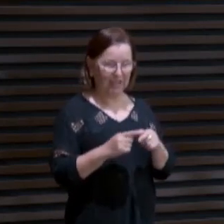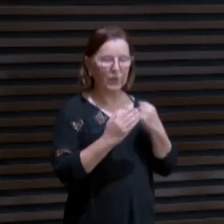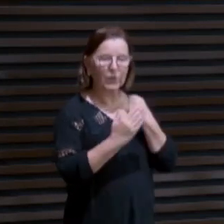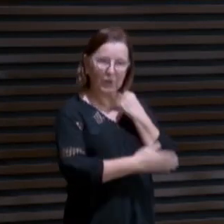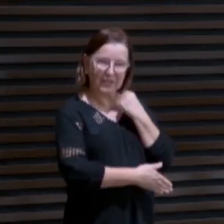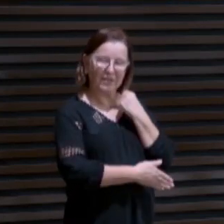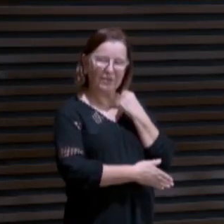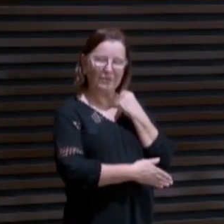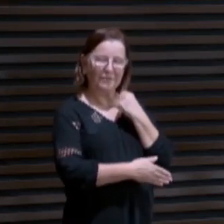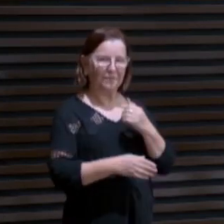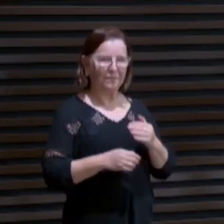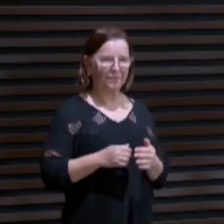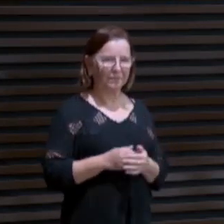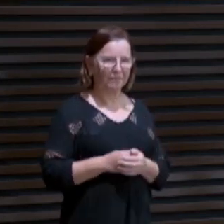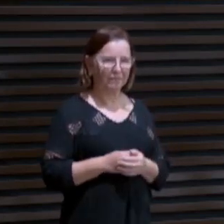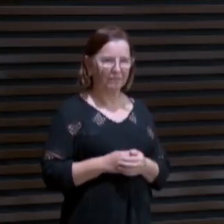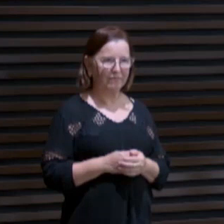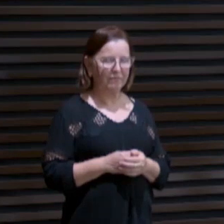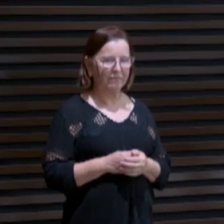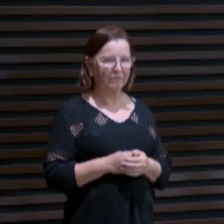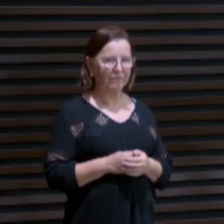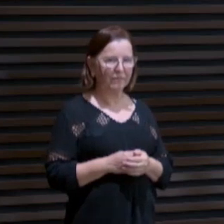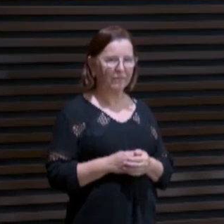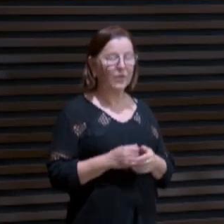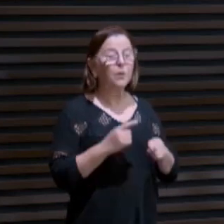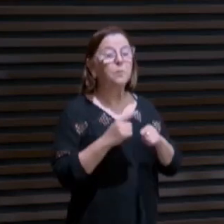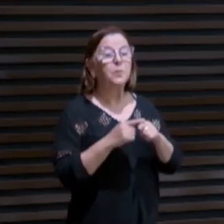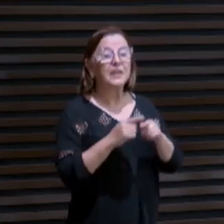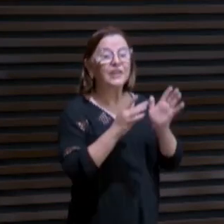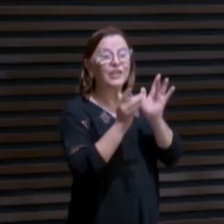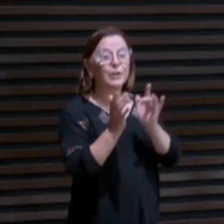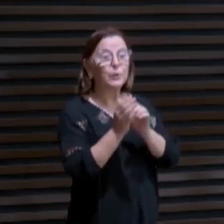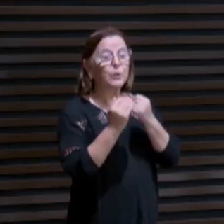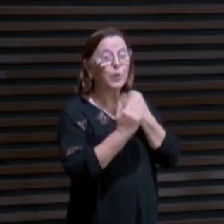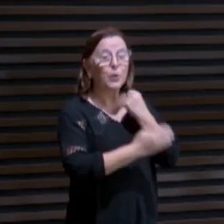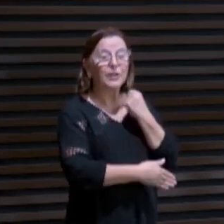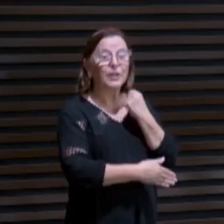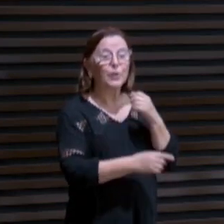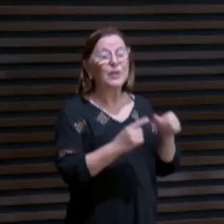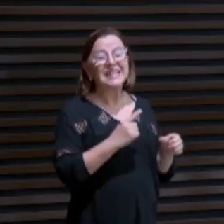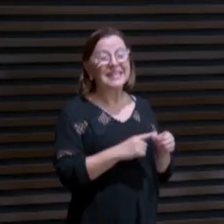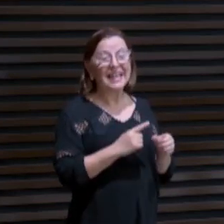texto? Não. Por que ele fez isso?